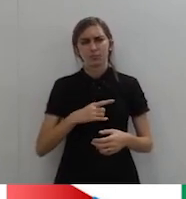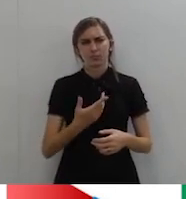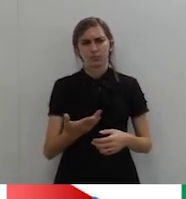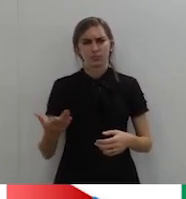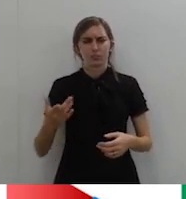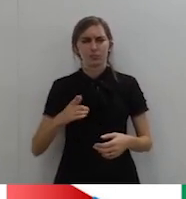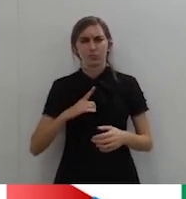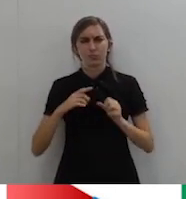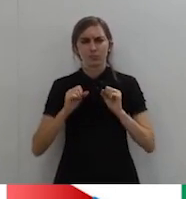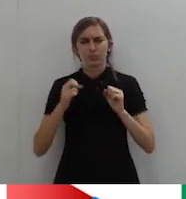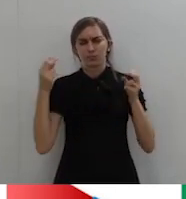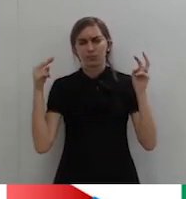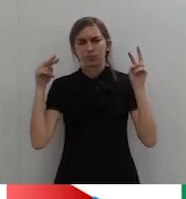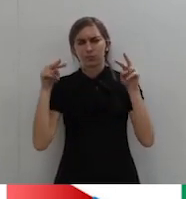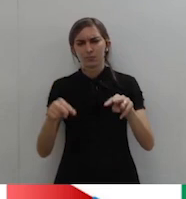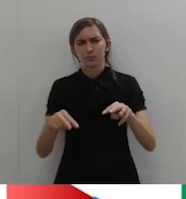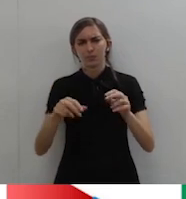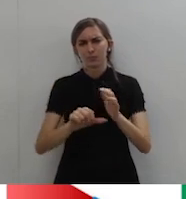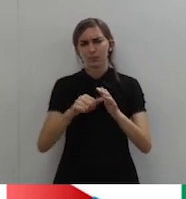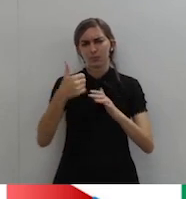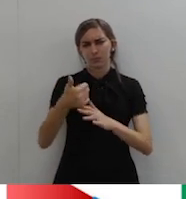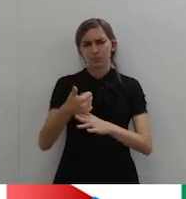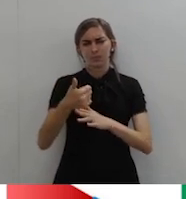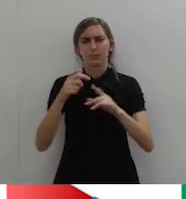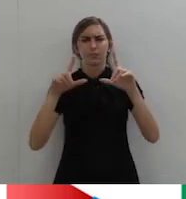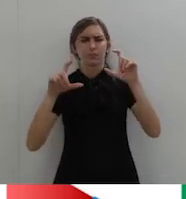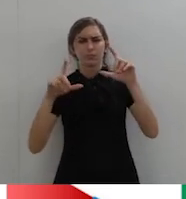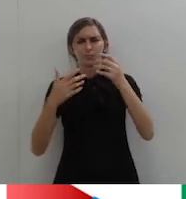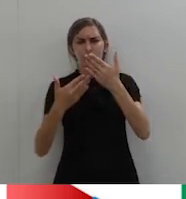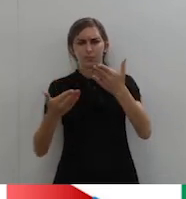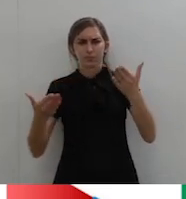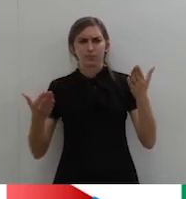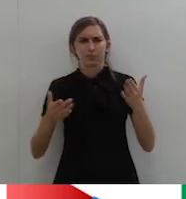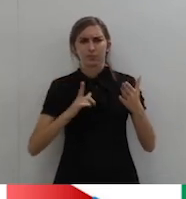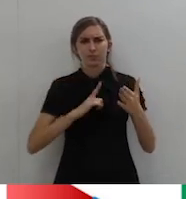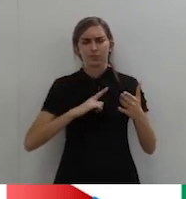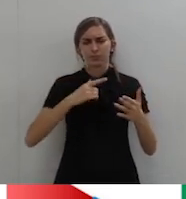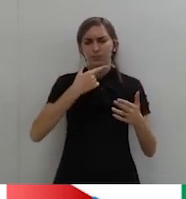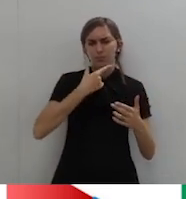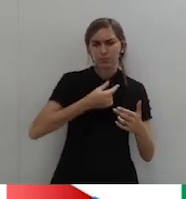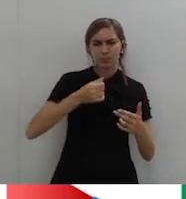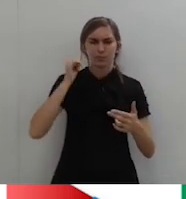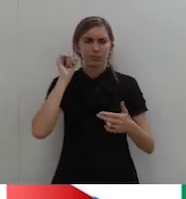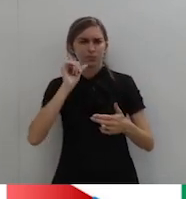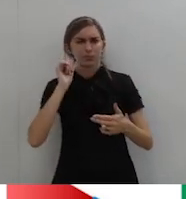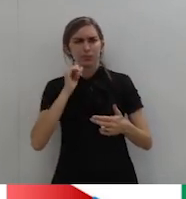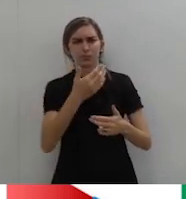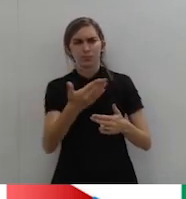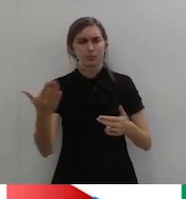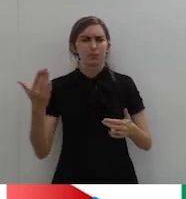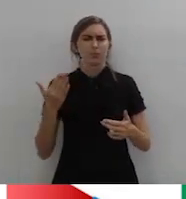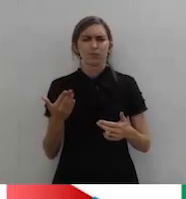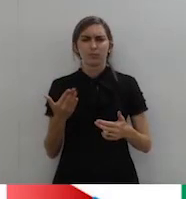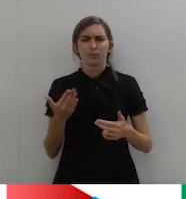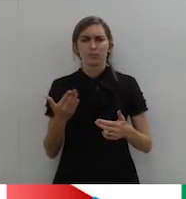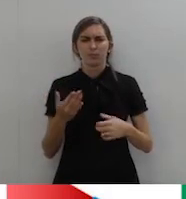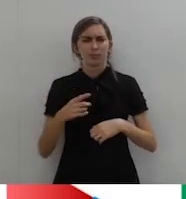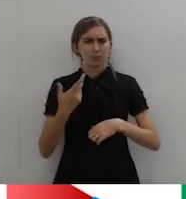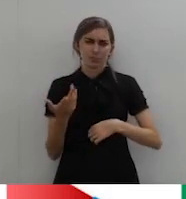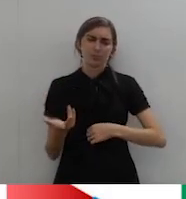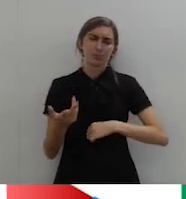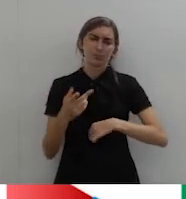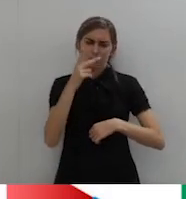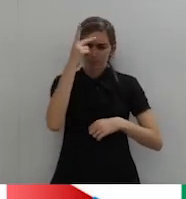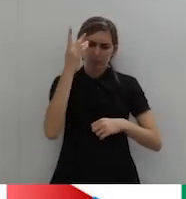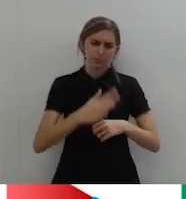diversos jogos. A gente pode ver que numa primeira parte da imagem, logo na frente, tem um menino e uma menina que pode estar brincando de pega-pegou,